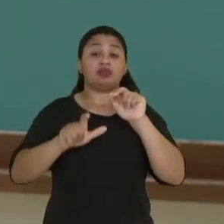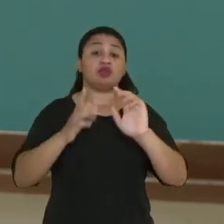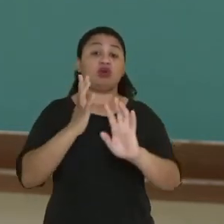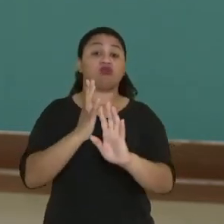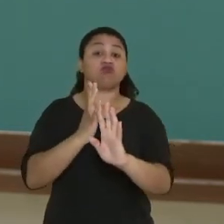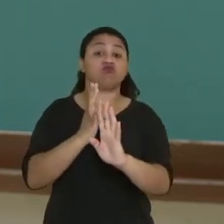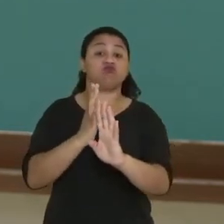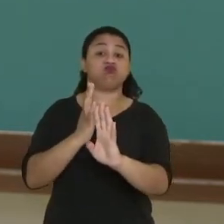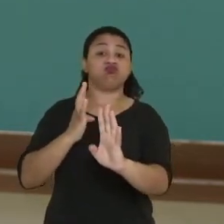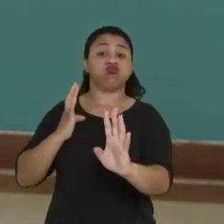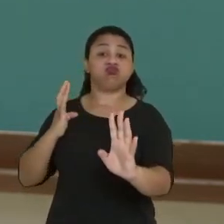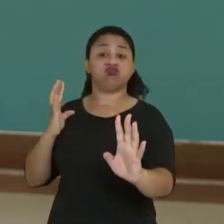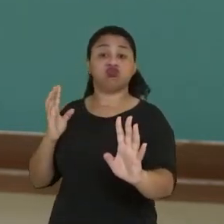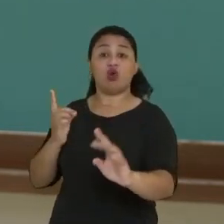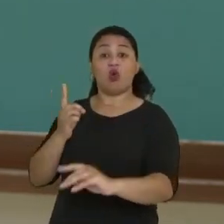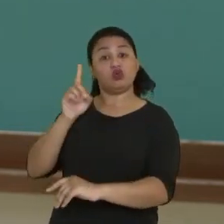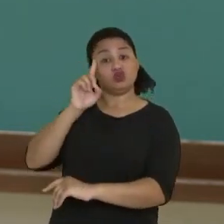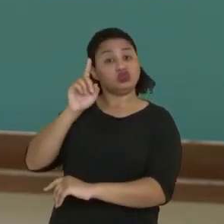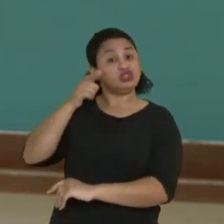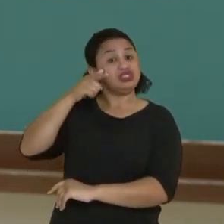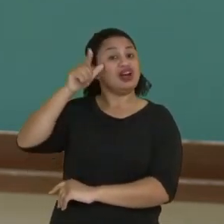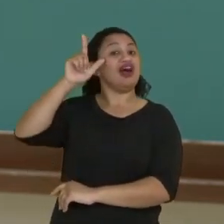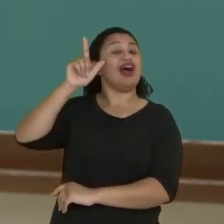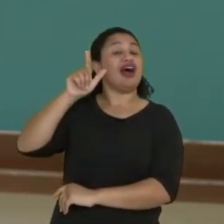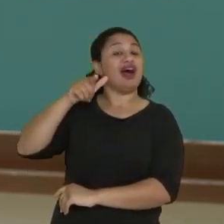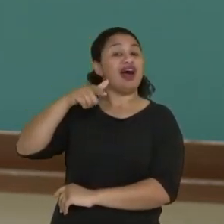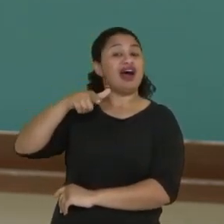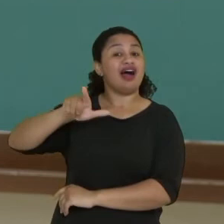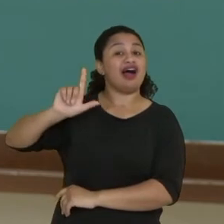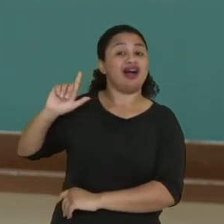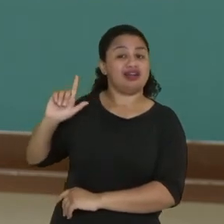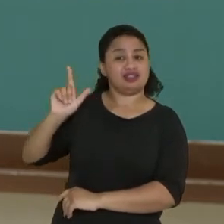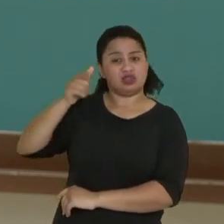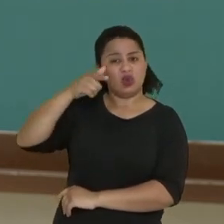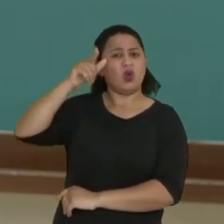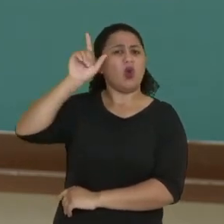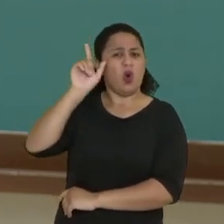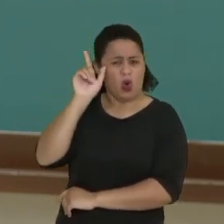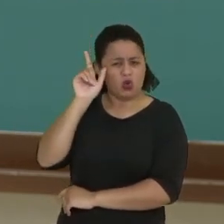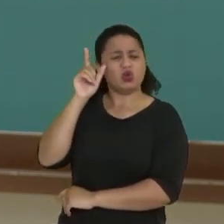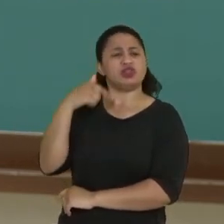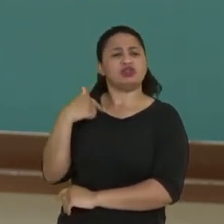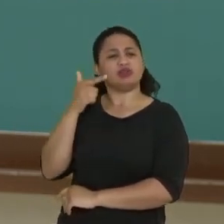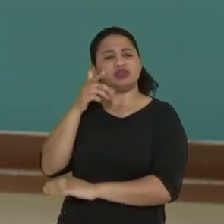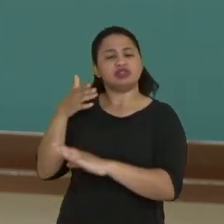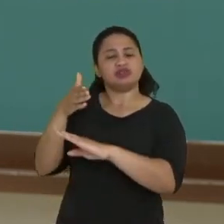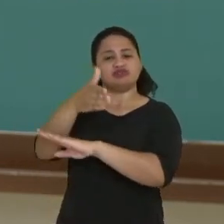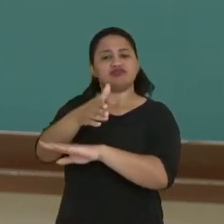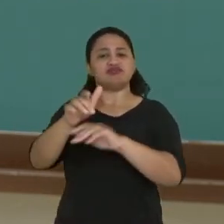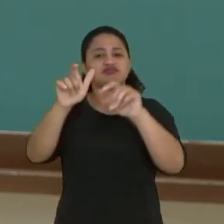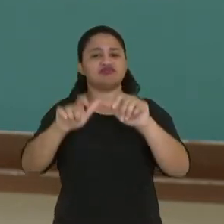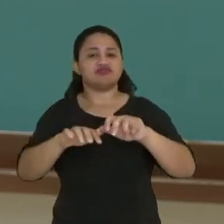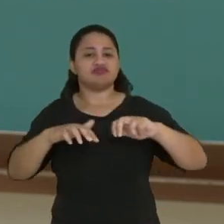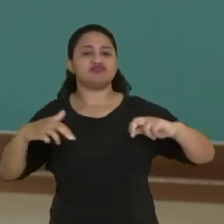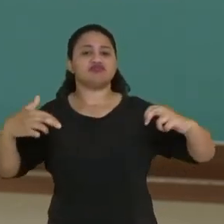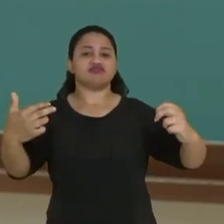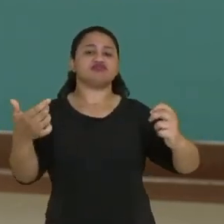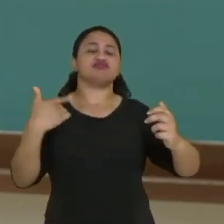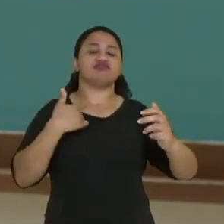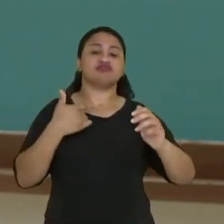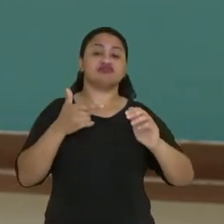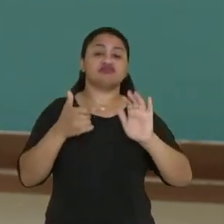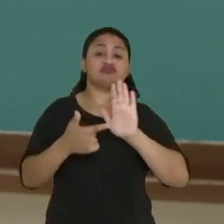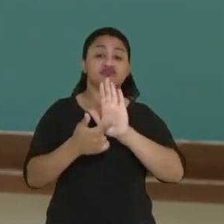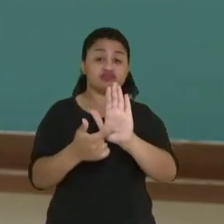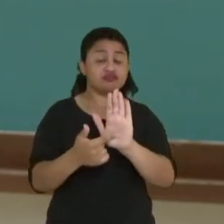fazerem fila um dia antes para entrar nesse local, né? Chamado bumbódromo. Então, isso é muito comum